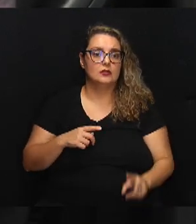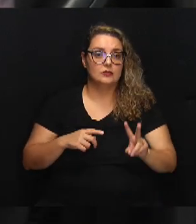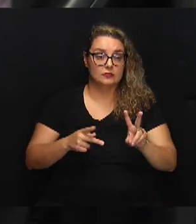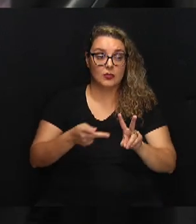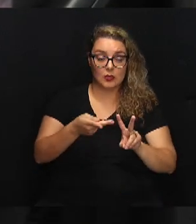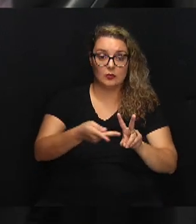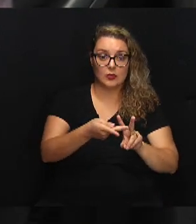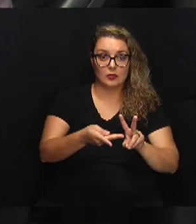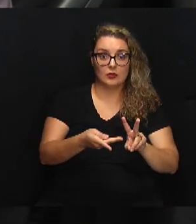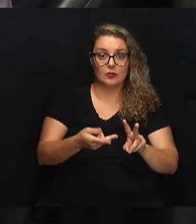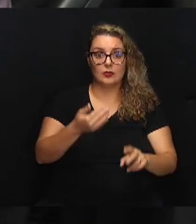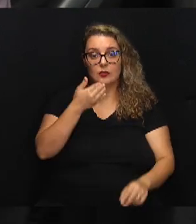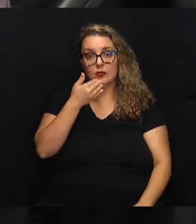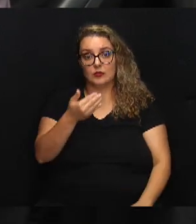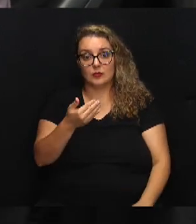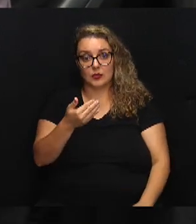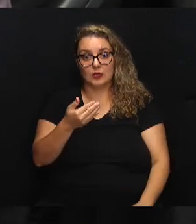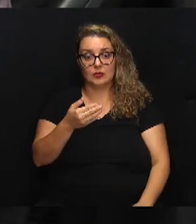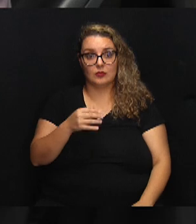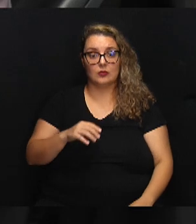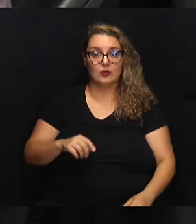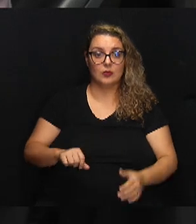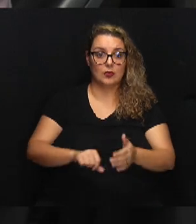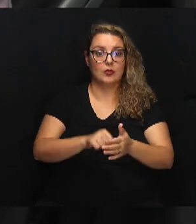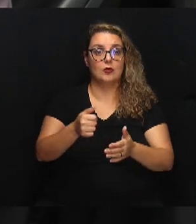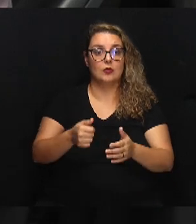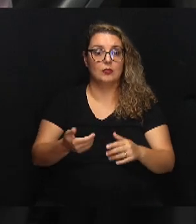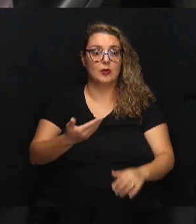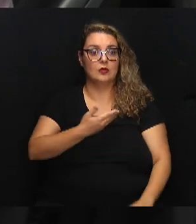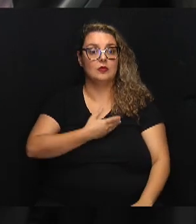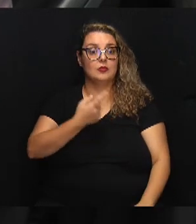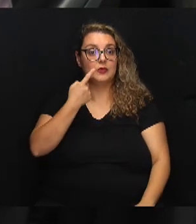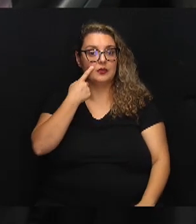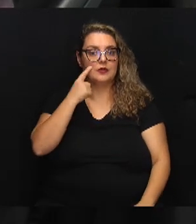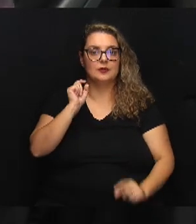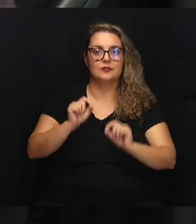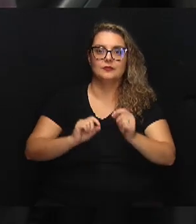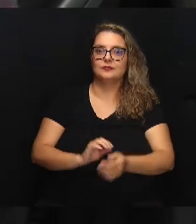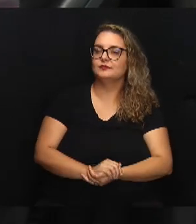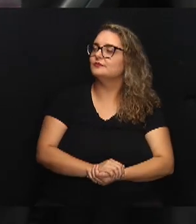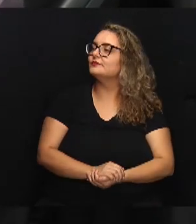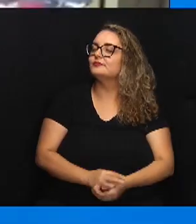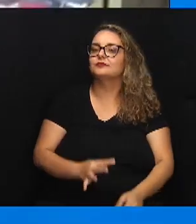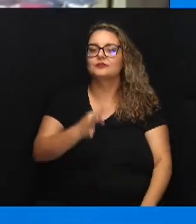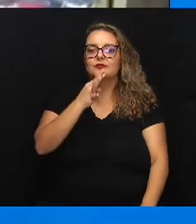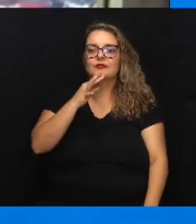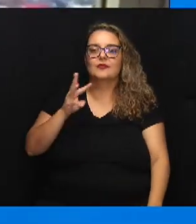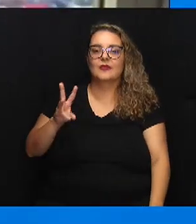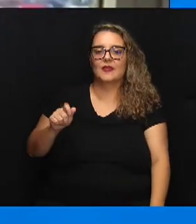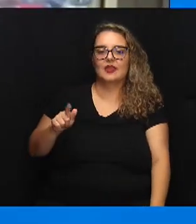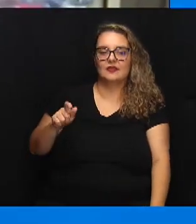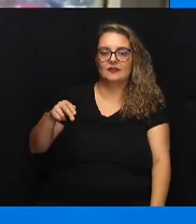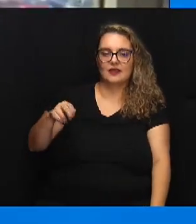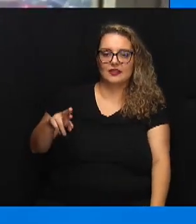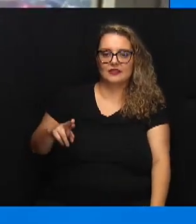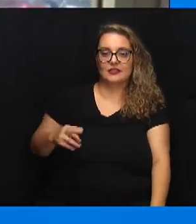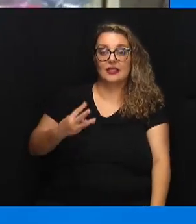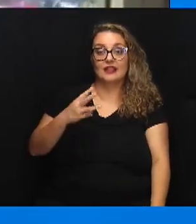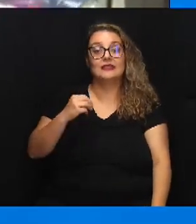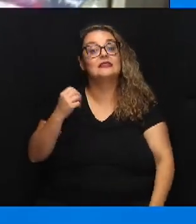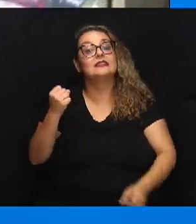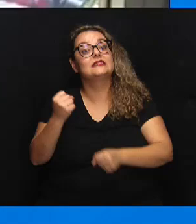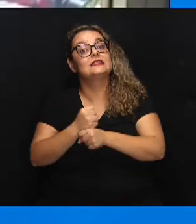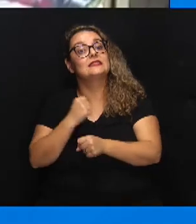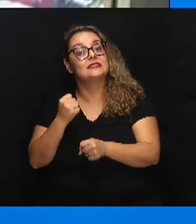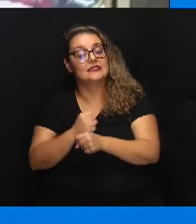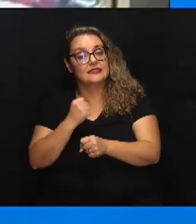deles. Vou pedir pro pessoal já soltar o primeiro. Vamos ver quem é. Eu conheço o Wagner Romão há exatos 30 anos. Há